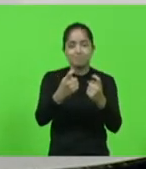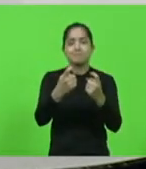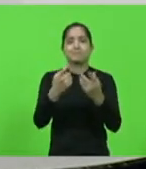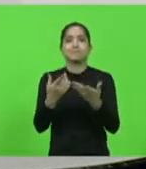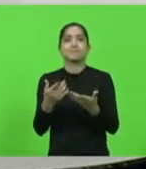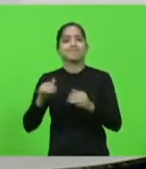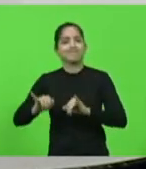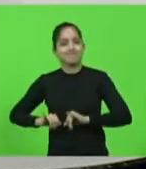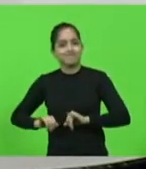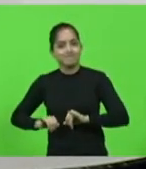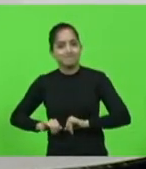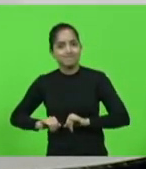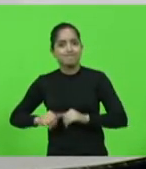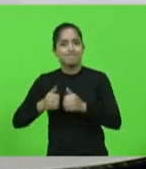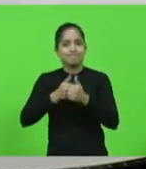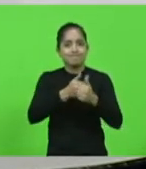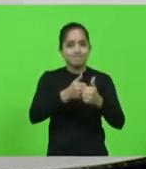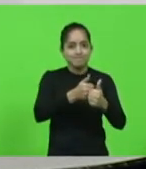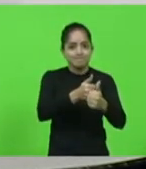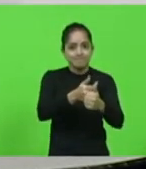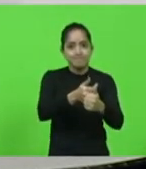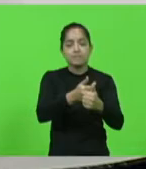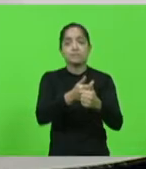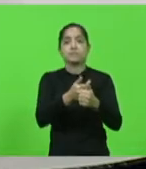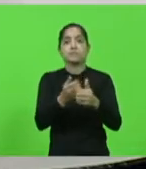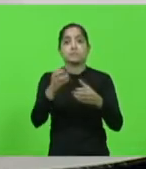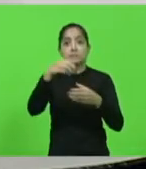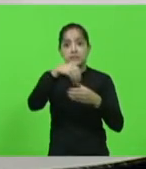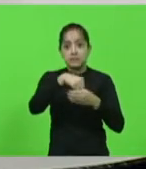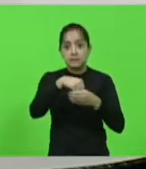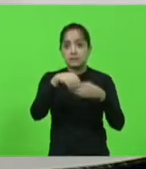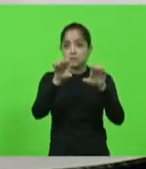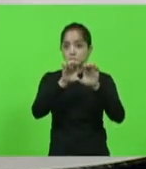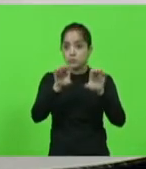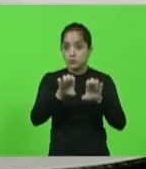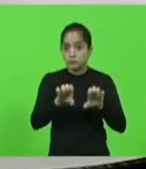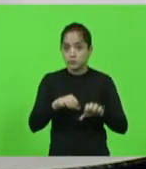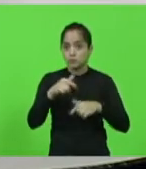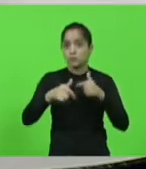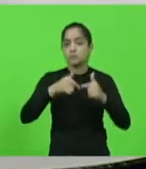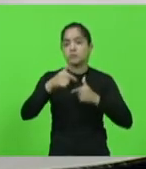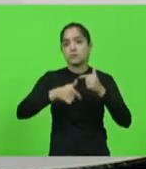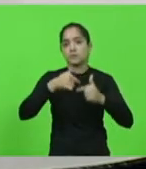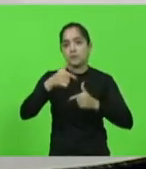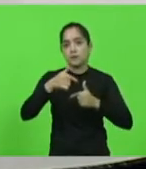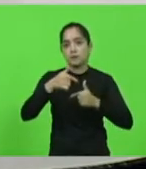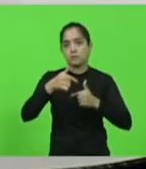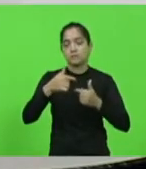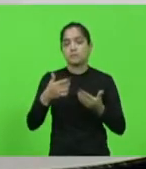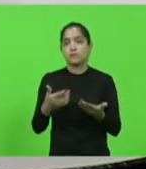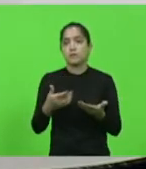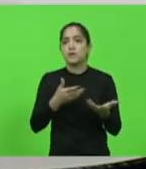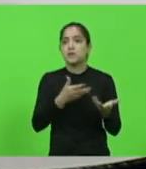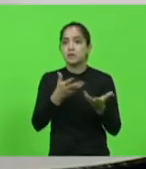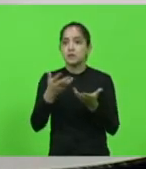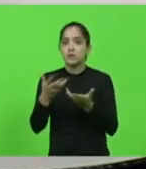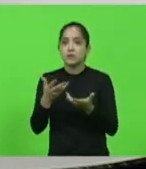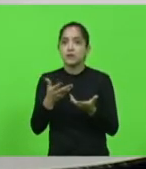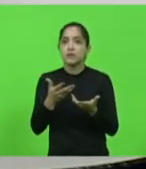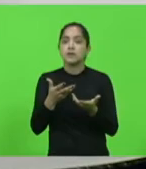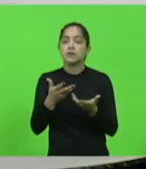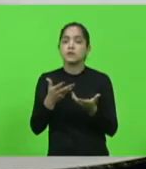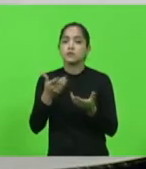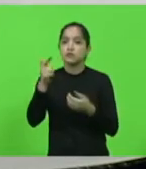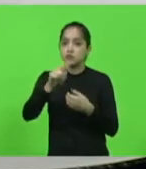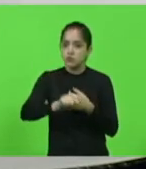de perseguição, inclusive dentro das estruturas de trabalho. E eu quero, mais